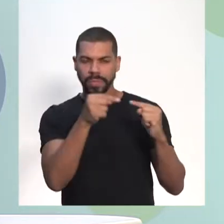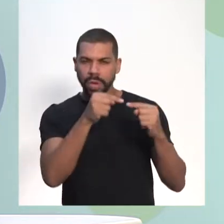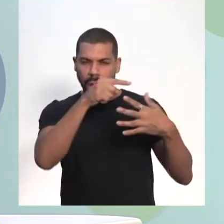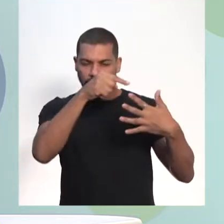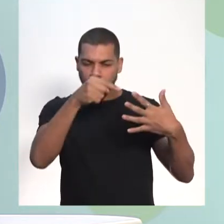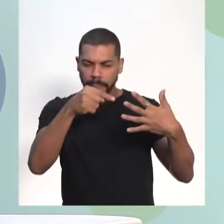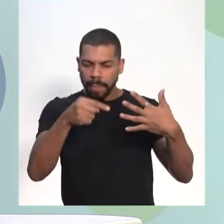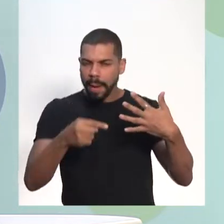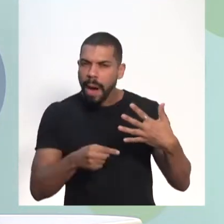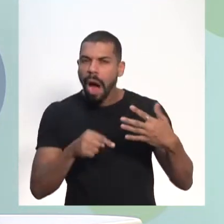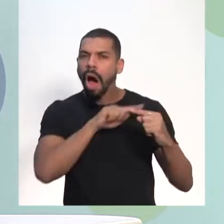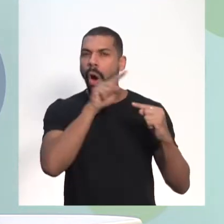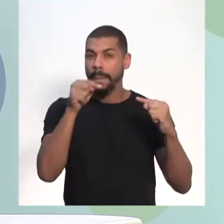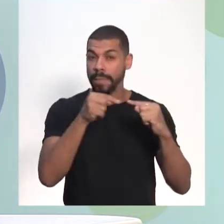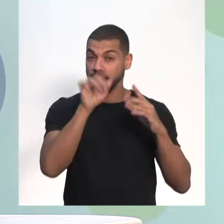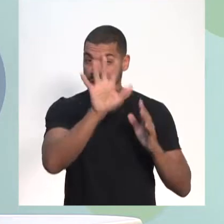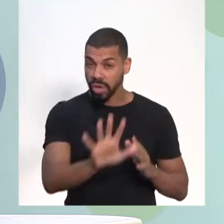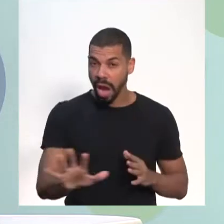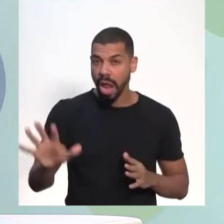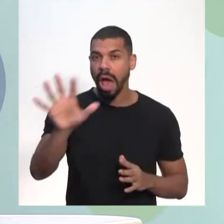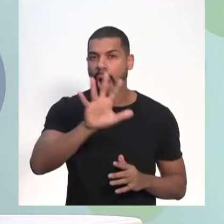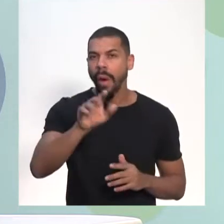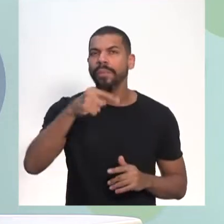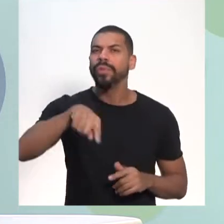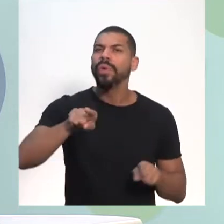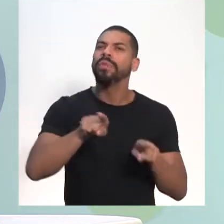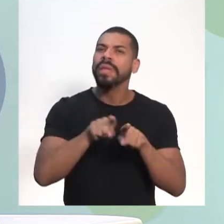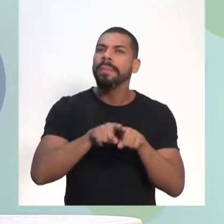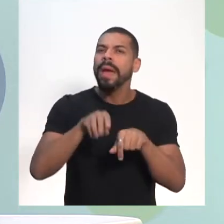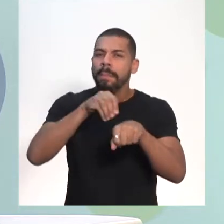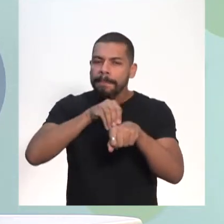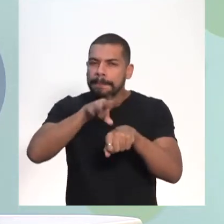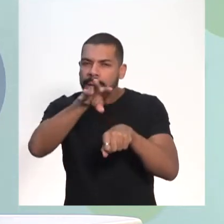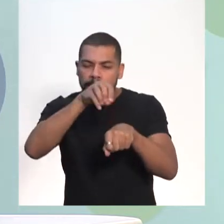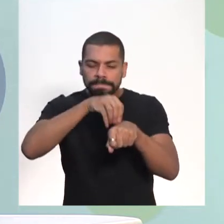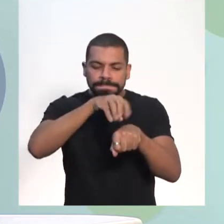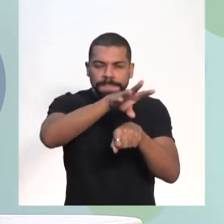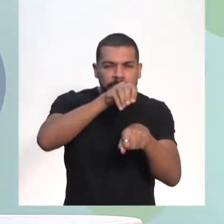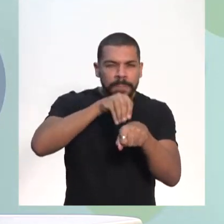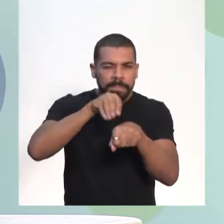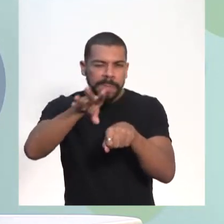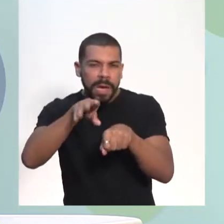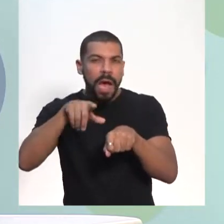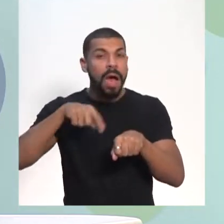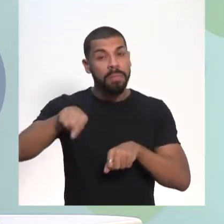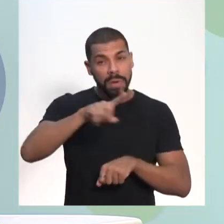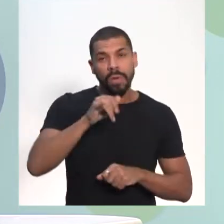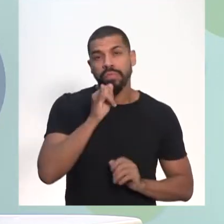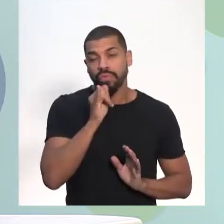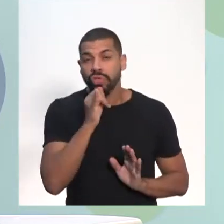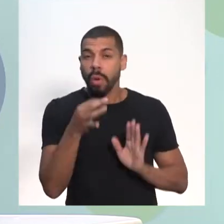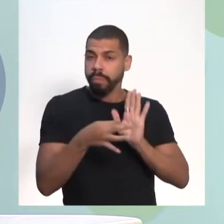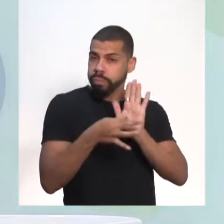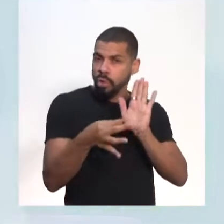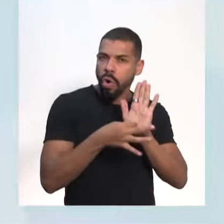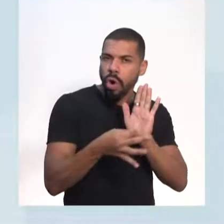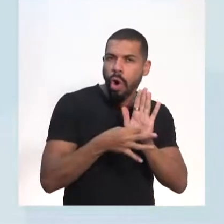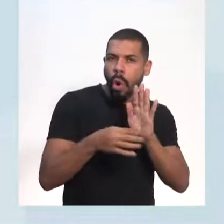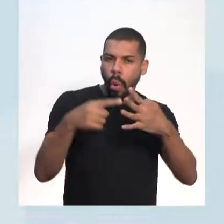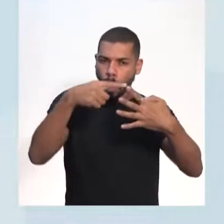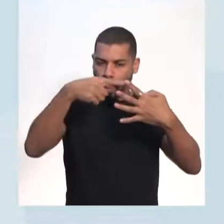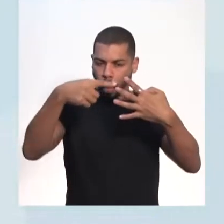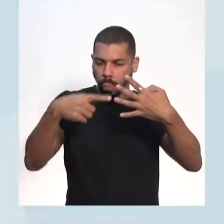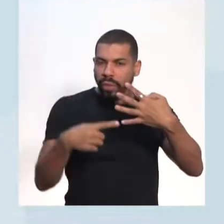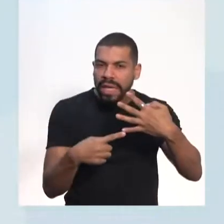tá? Alguns objetivos gerais, e nós colocamos aí uma sugestão de pautas. Praticamente abordamos 4